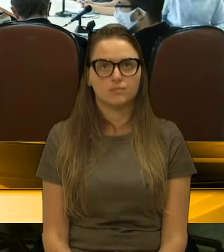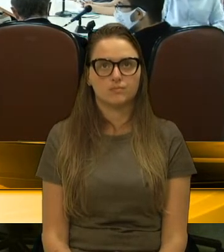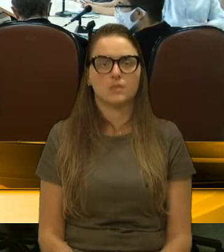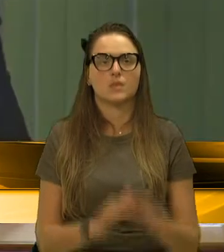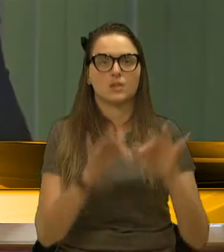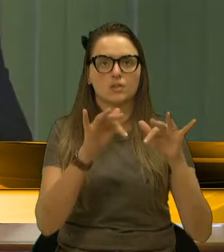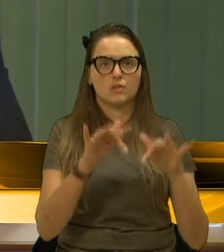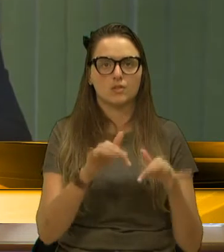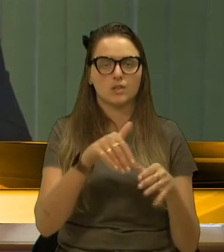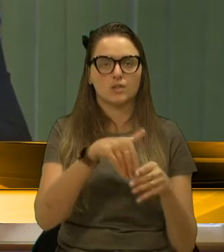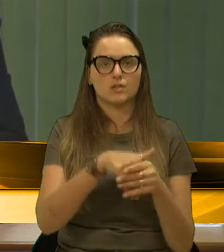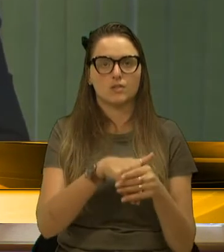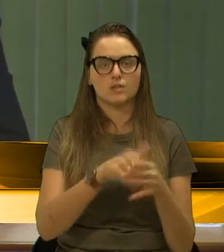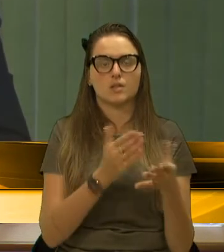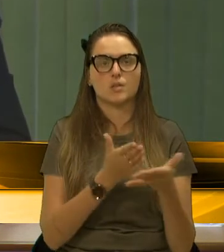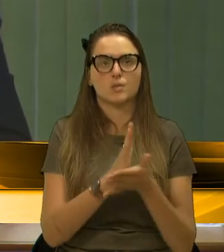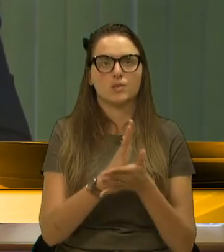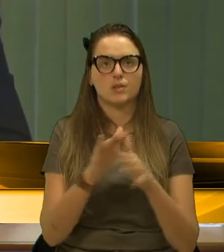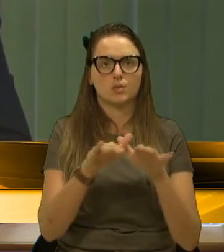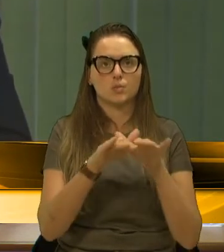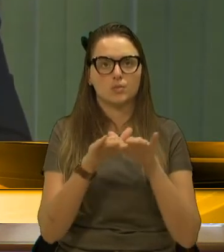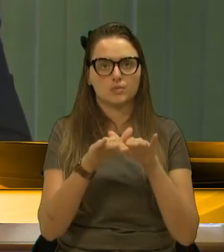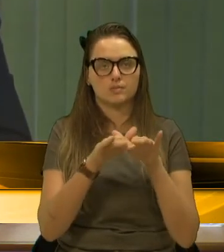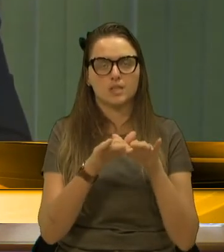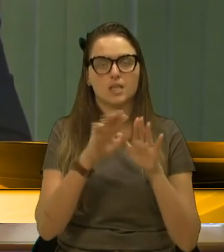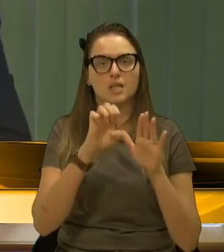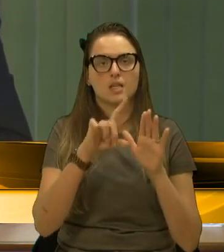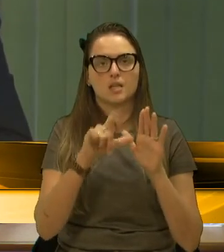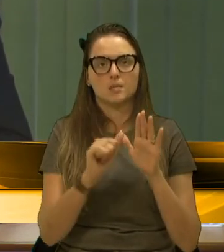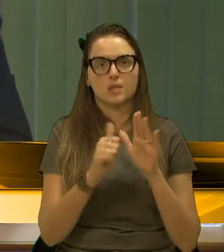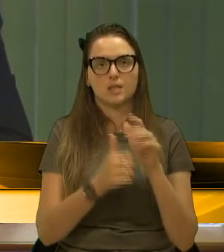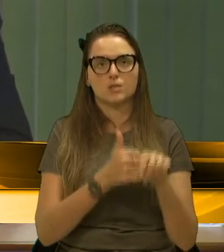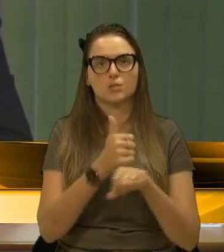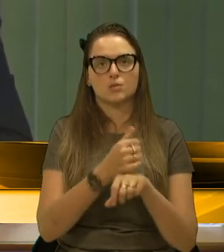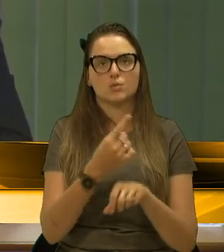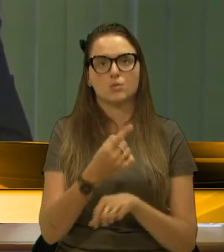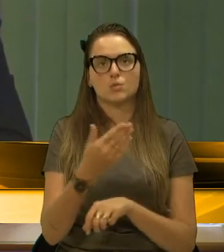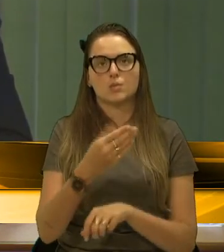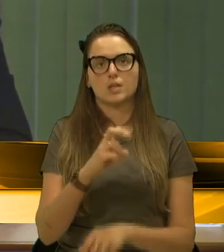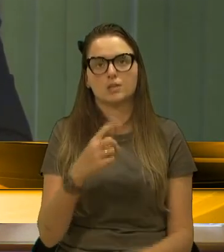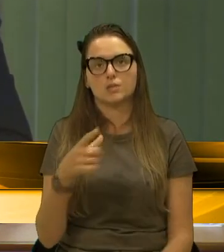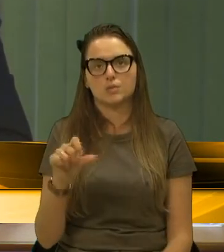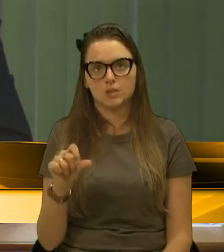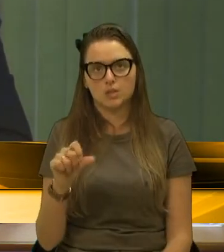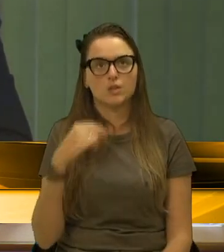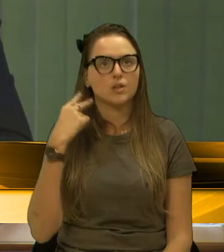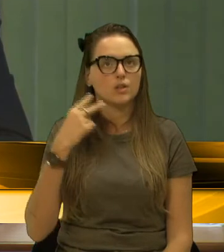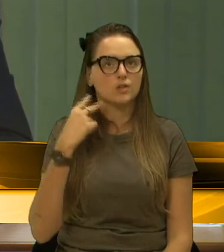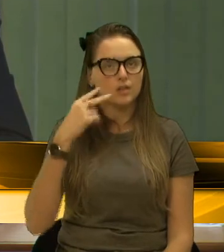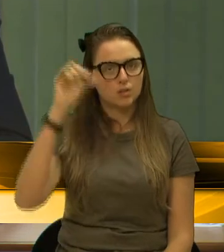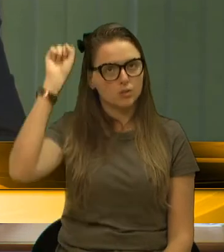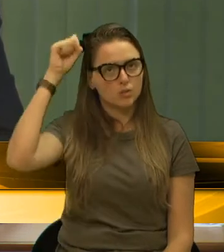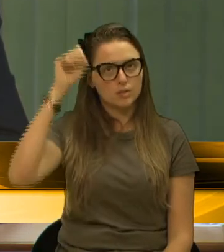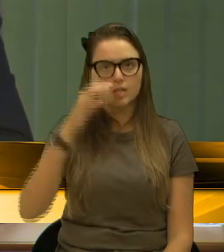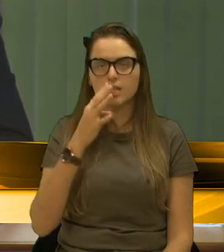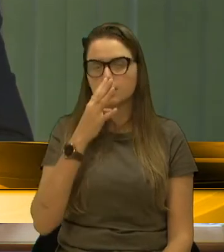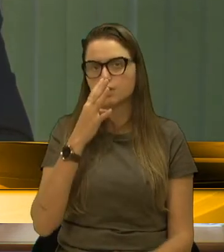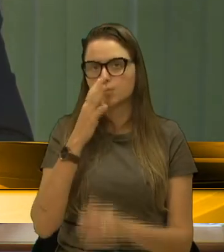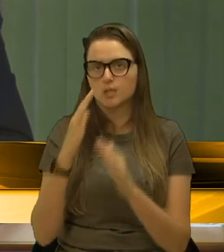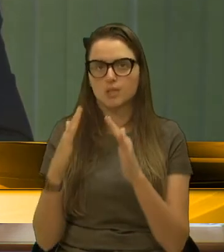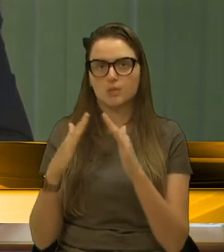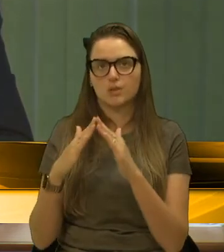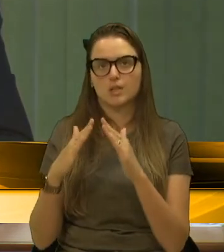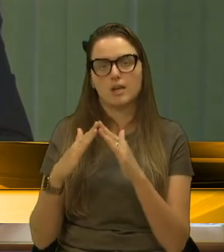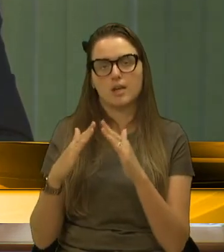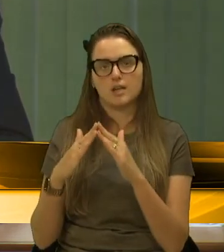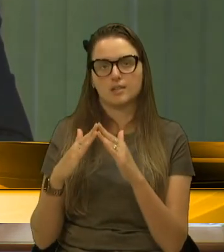Encerrada a votação. Aprovada por unanimidade a emenda modificativa número 1 de 2019. Vereador Clóvis Xuxa